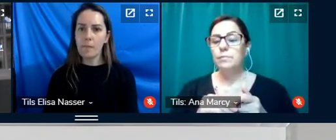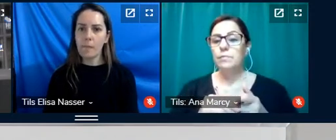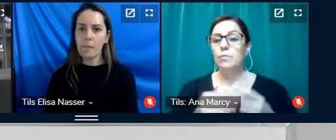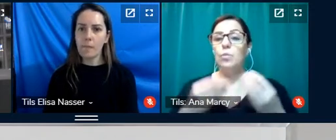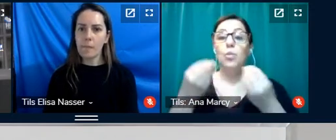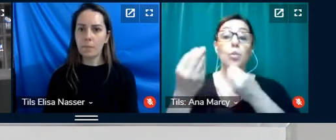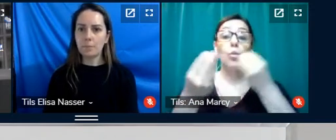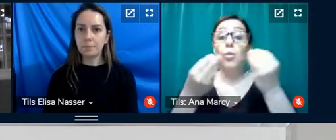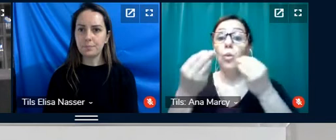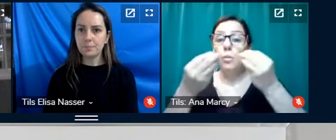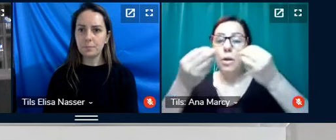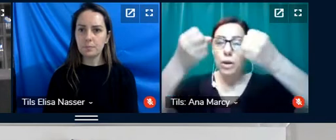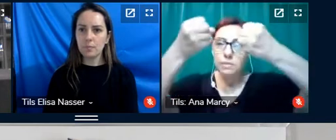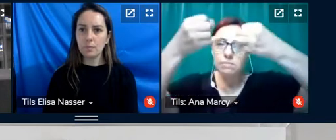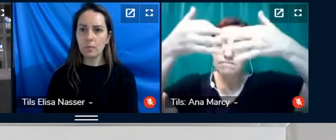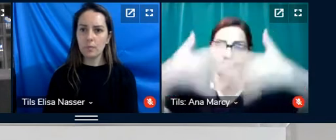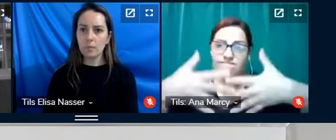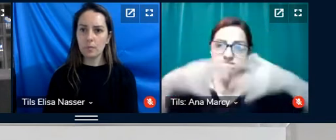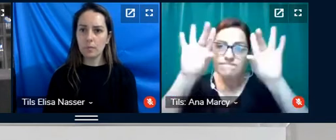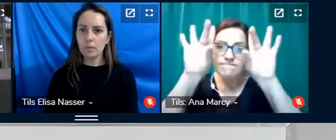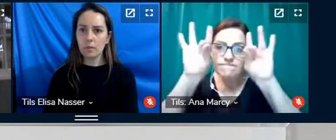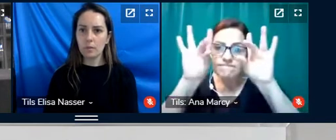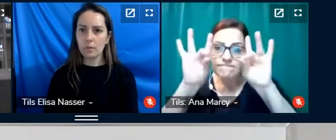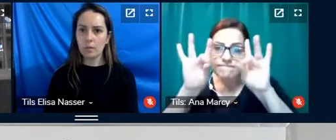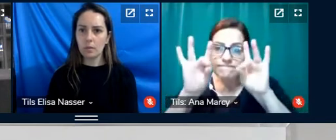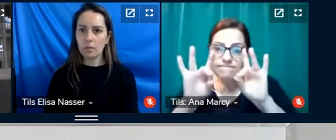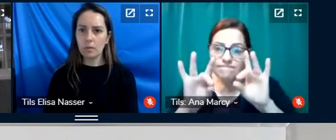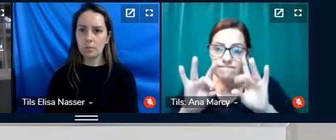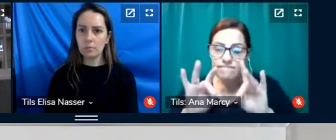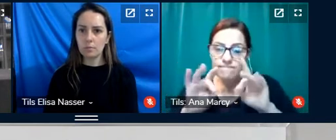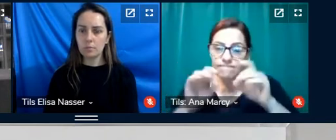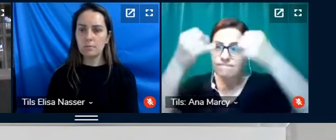decompor a força. Vocês já viram falar sobre isso?